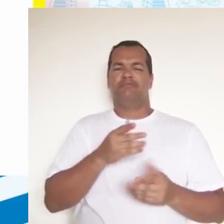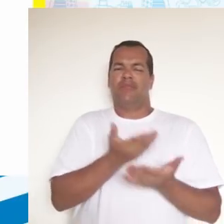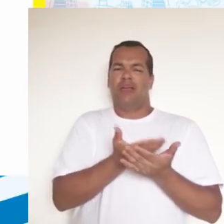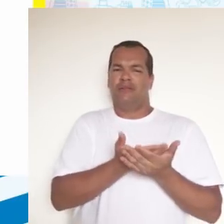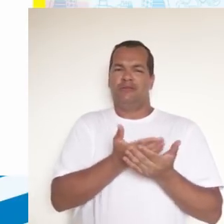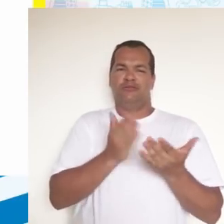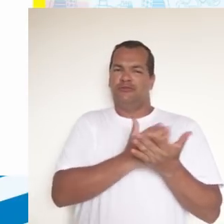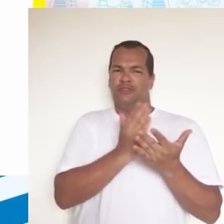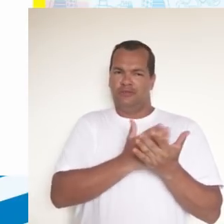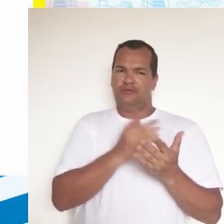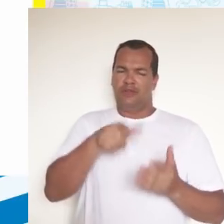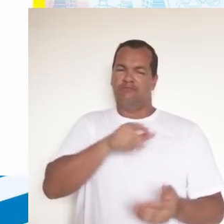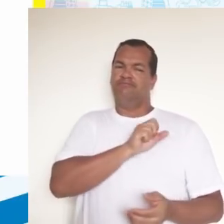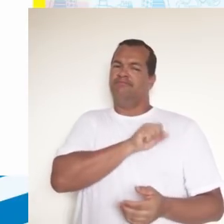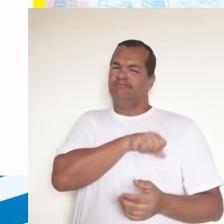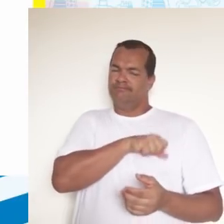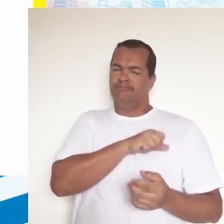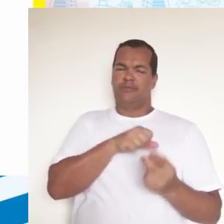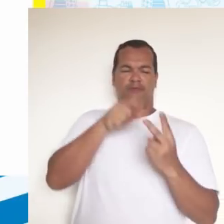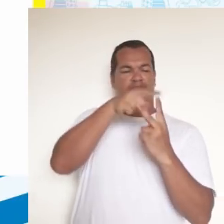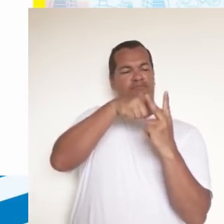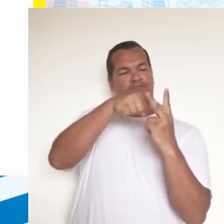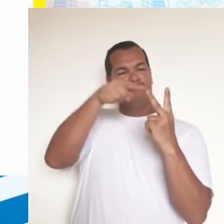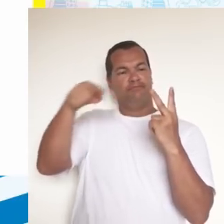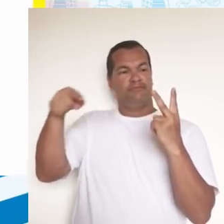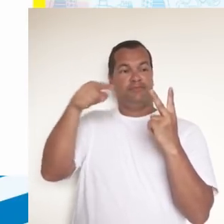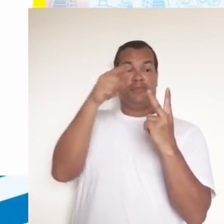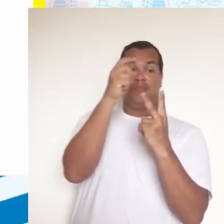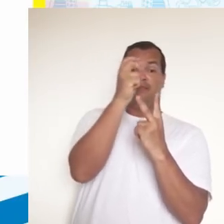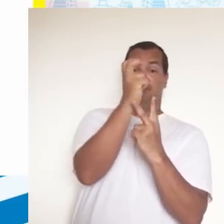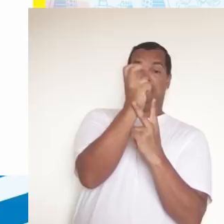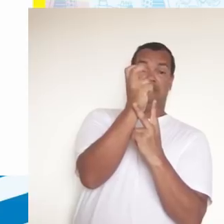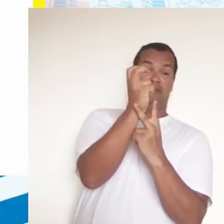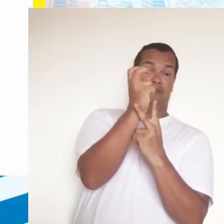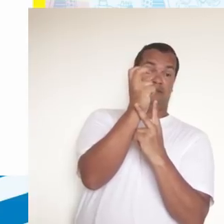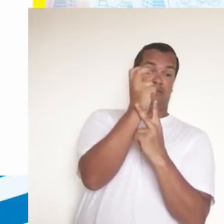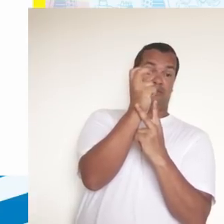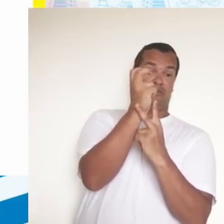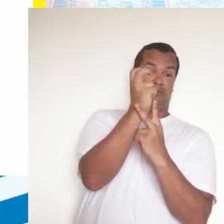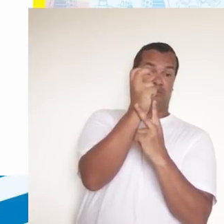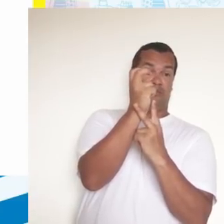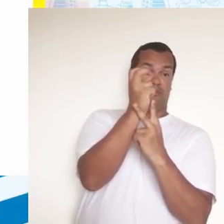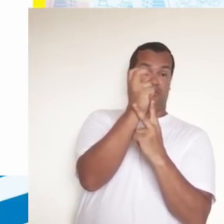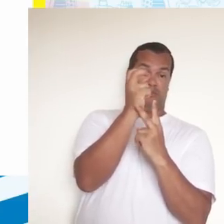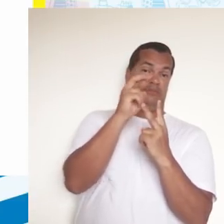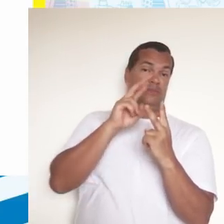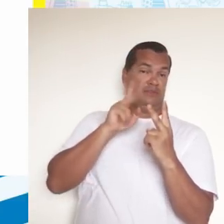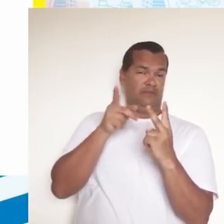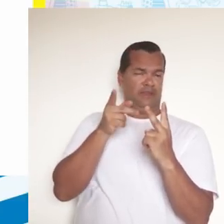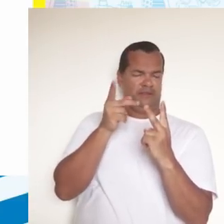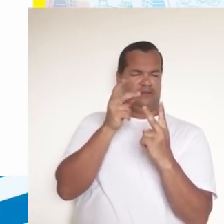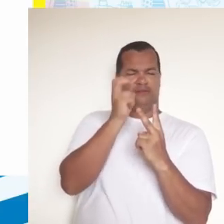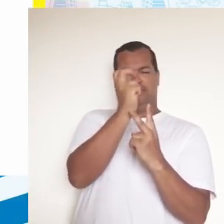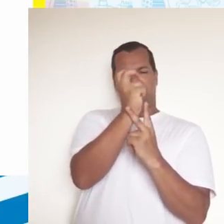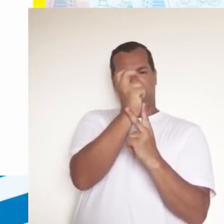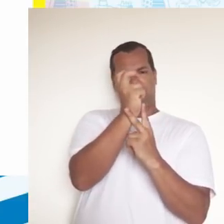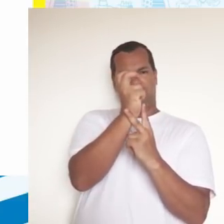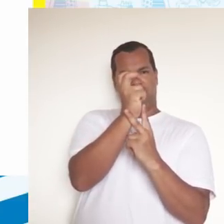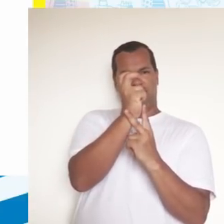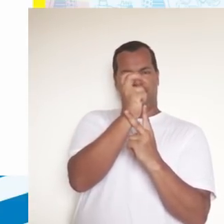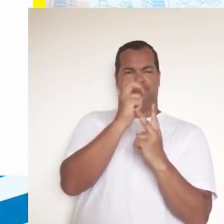nossos livros. De propósito, eu coloquei aqui uma raiz com um índice diferente. Uma raiz